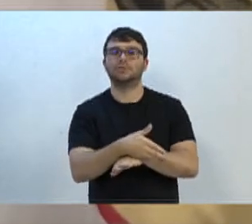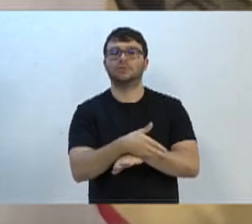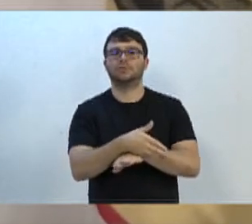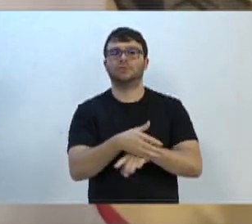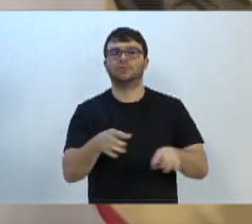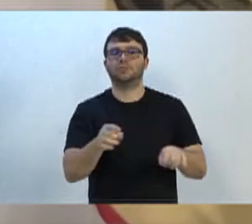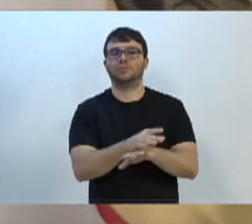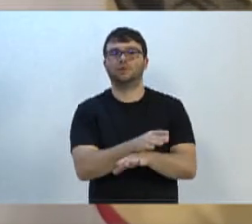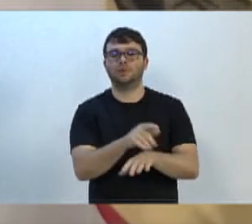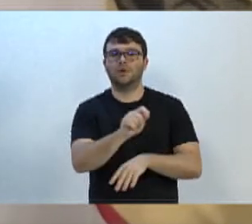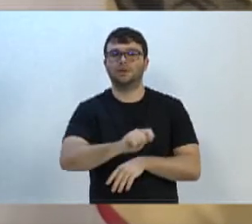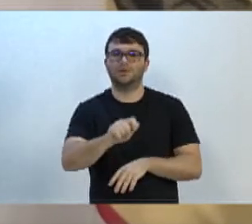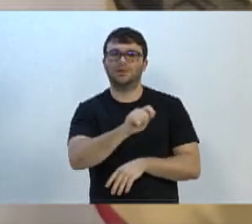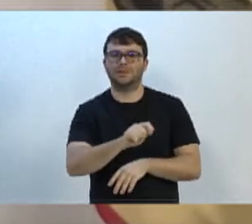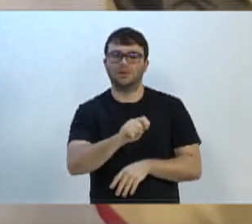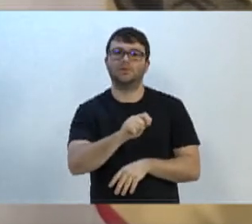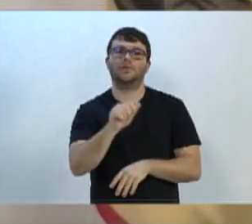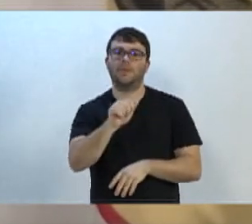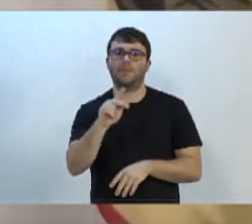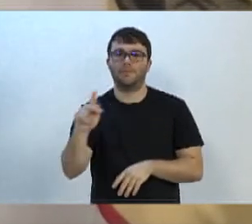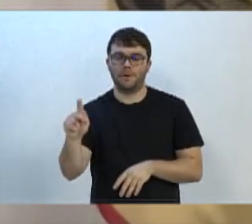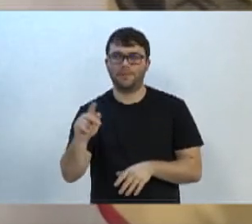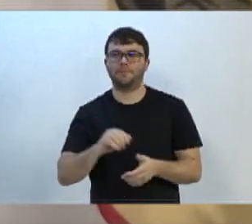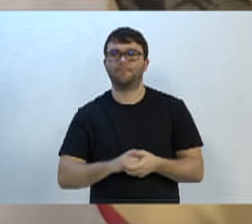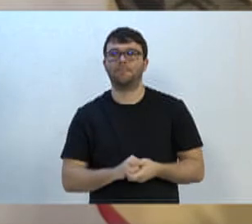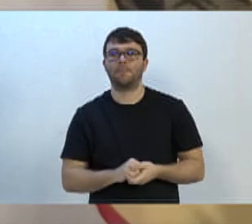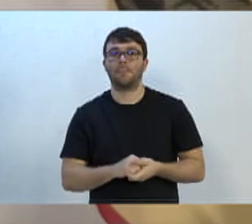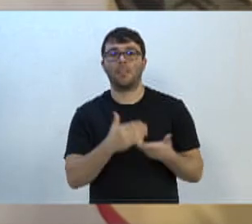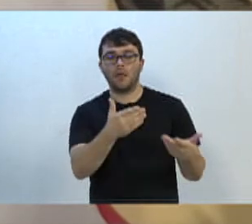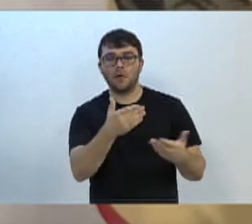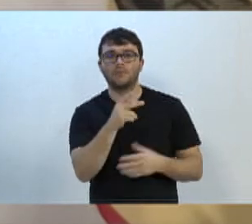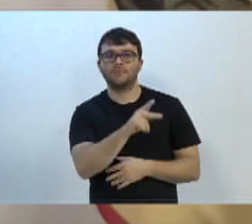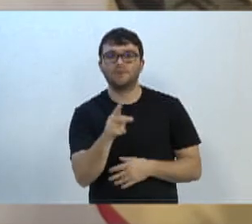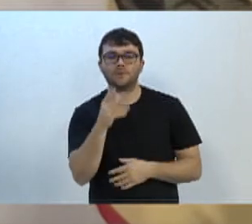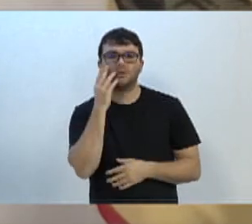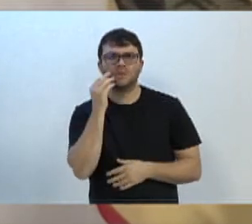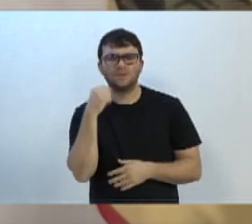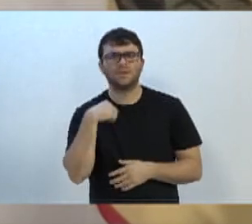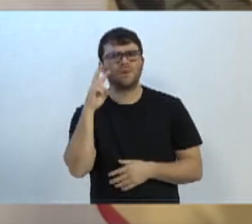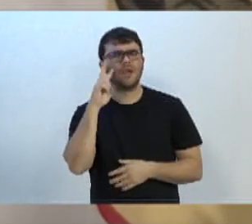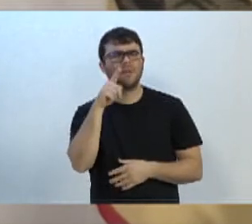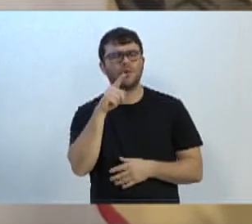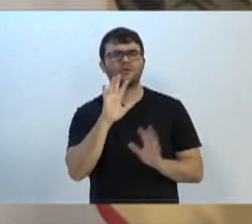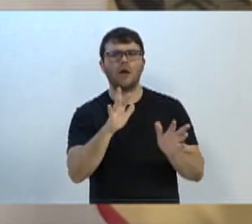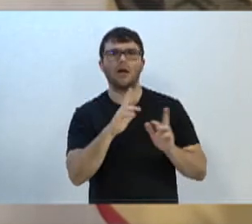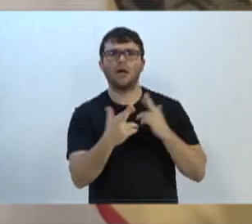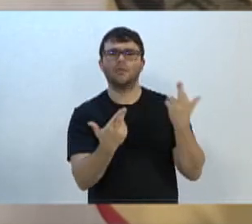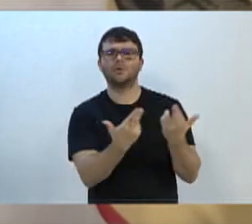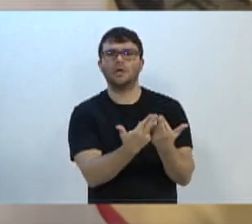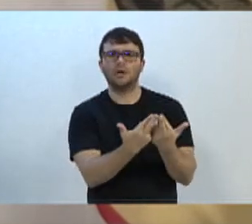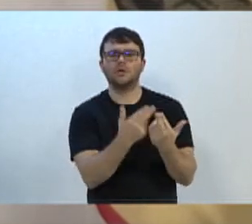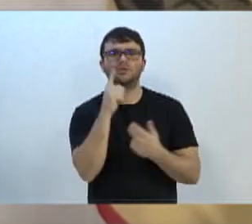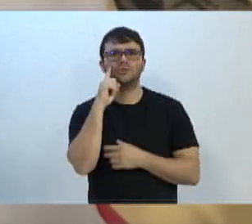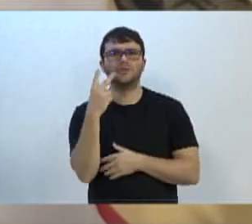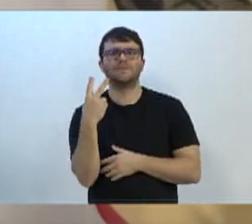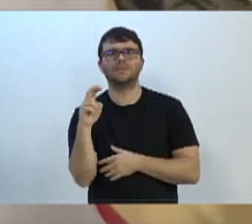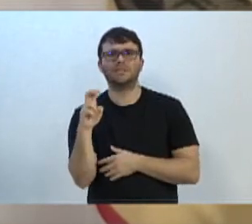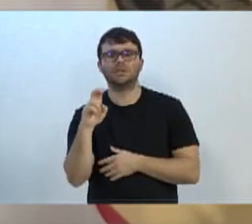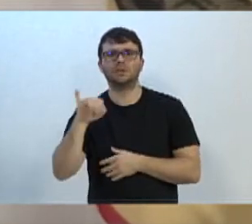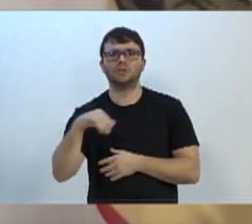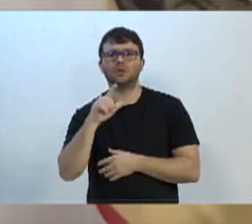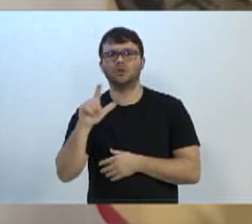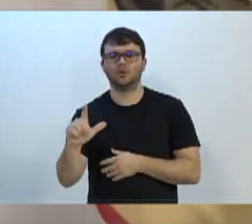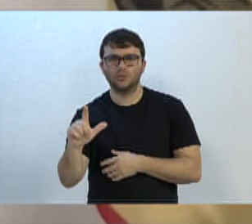da Associação das apps e professor Gilson me recordo numa reunião que nós tivemos lá na no 25 de Julho